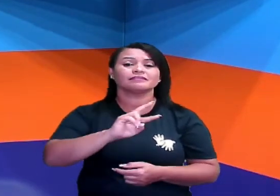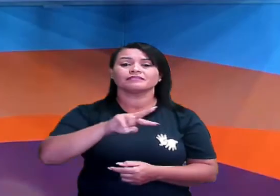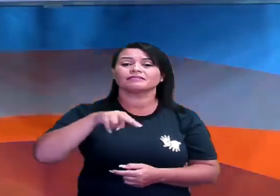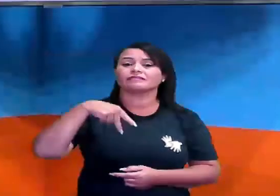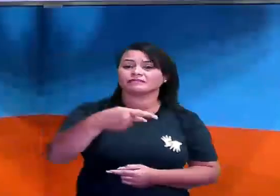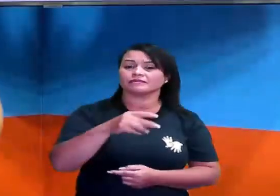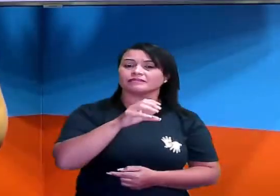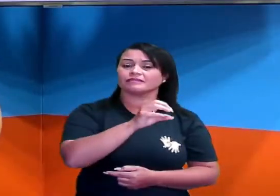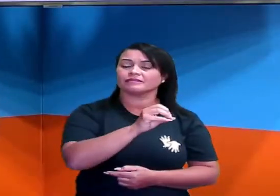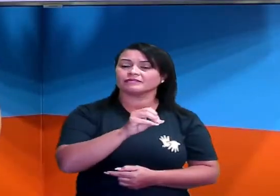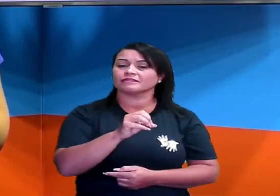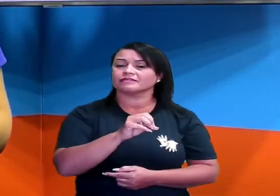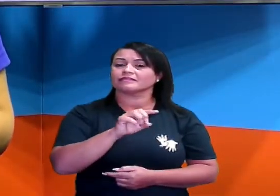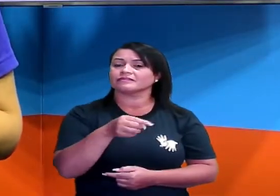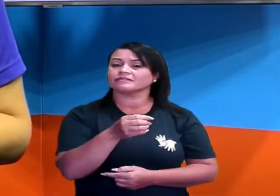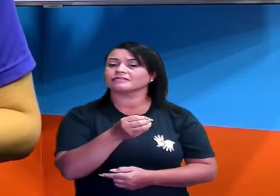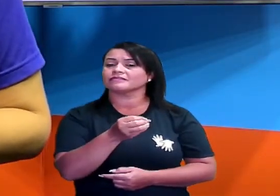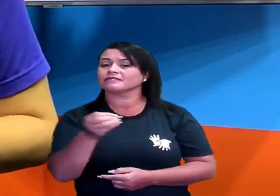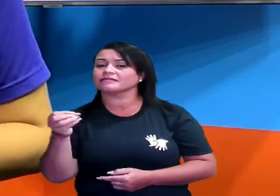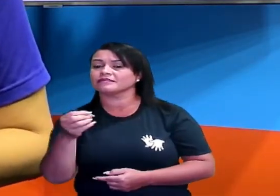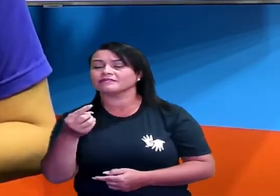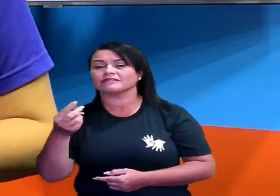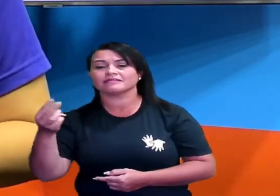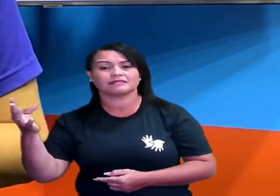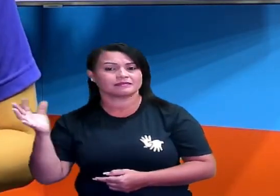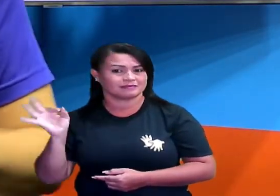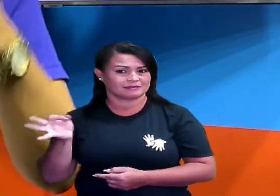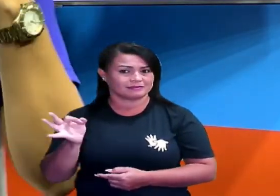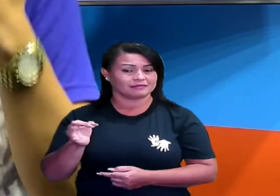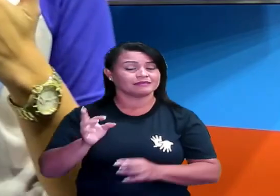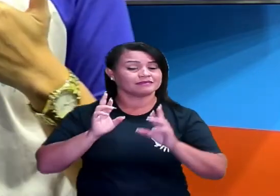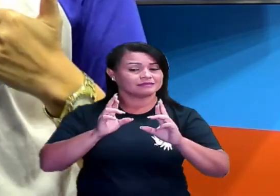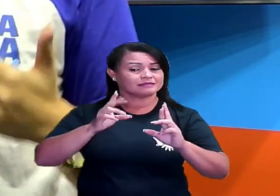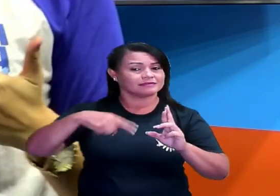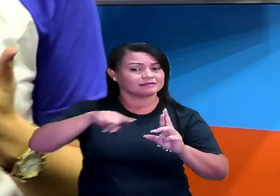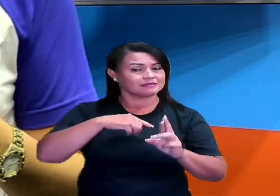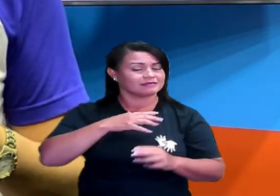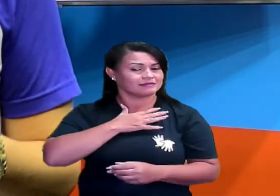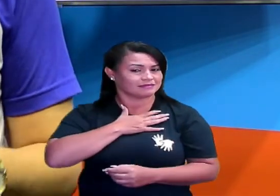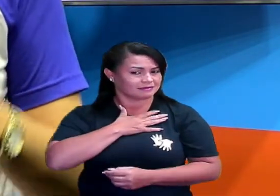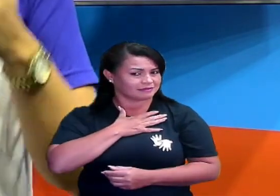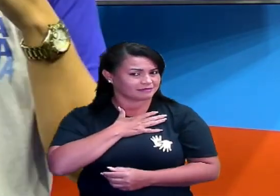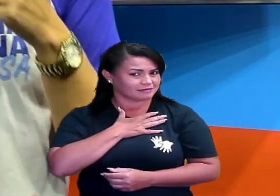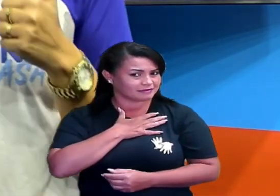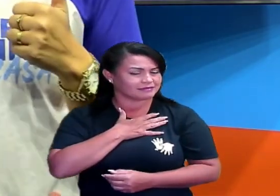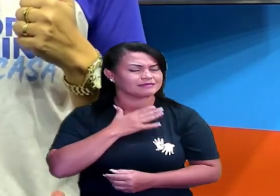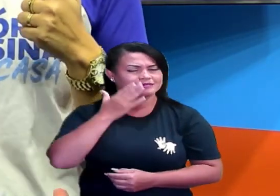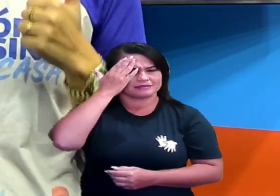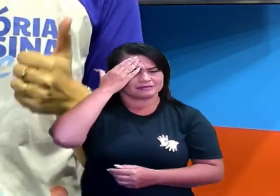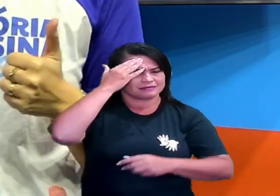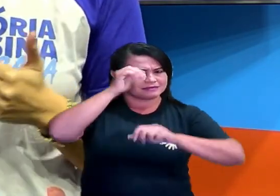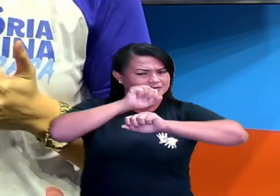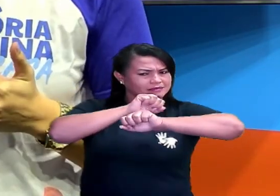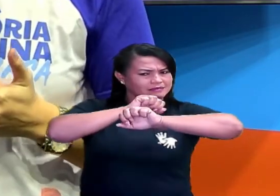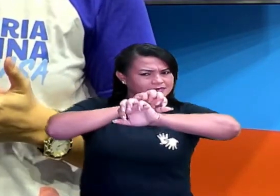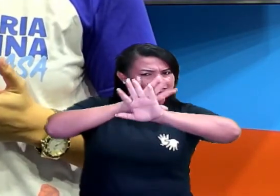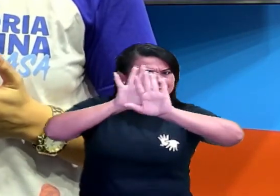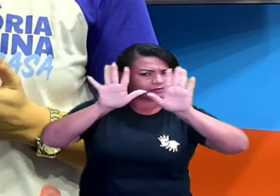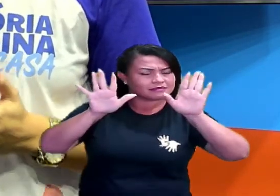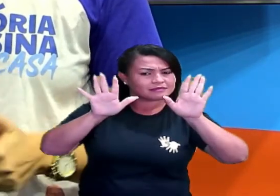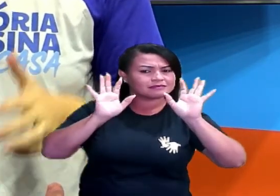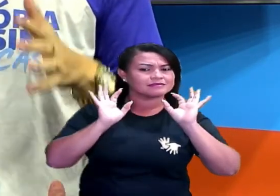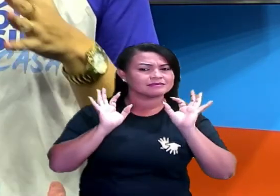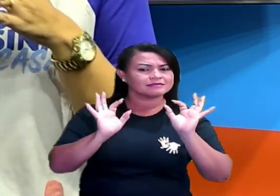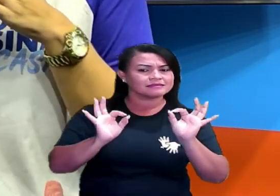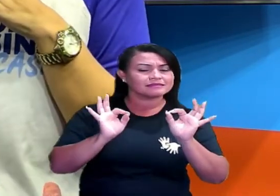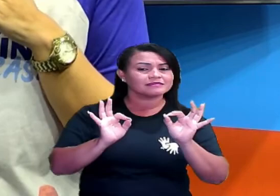e notação científica. Tá certo? Então, espero que vocês tenham gostado, tenham entendido tudo bem direitinho,